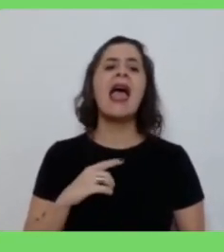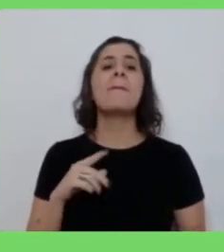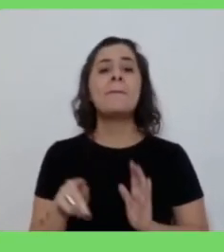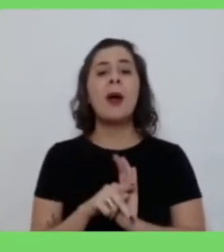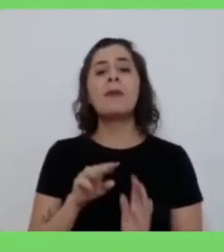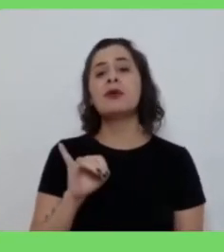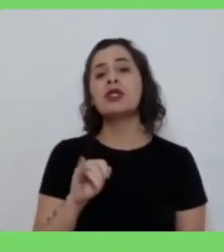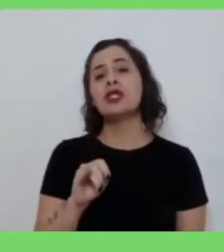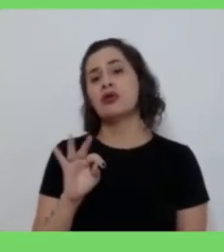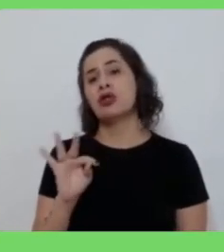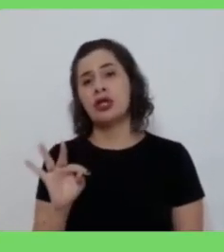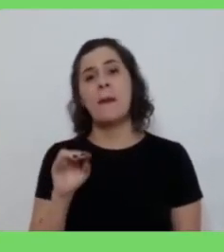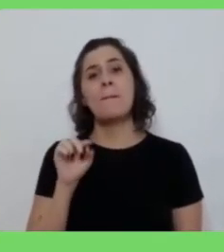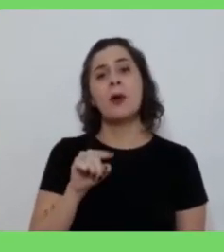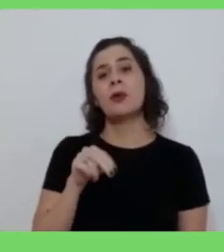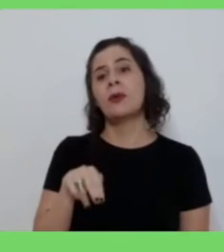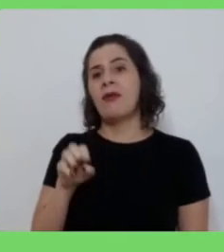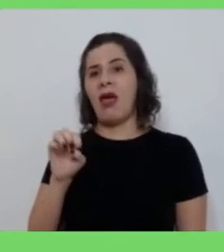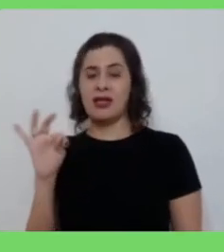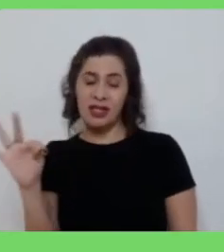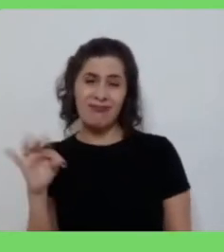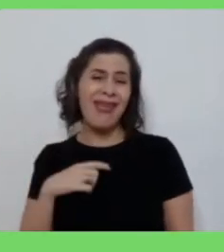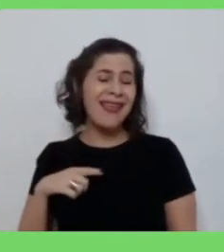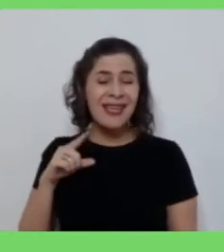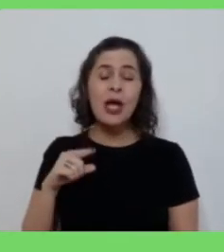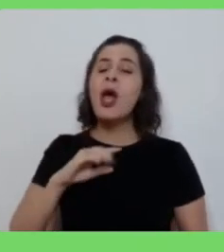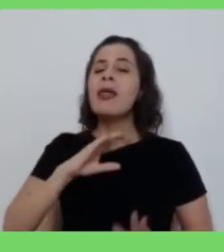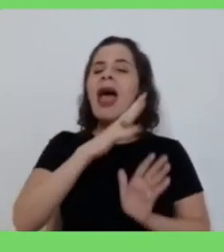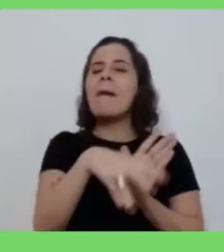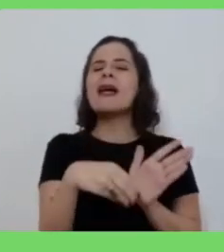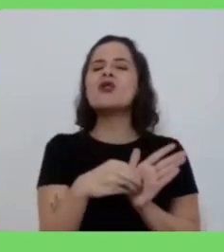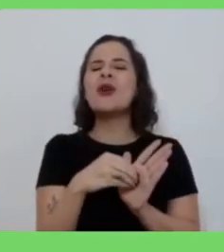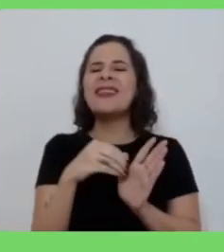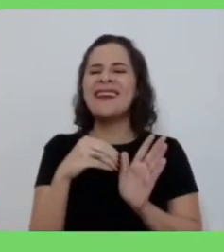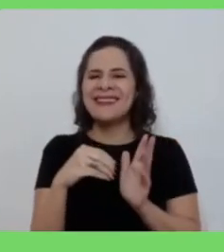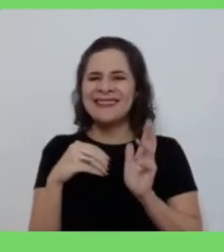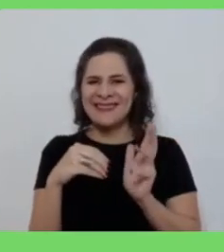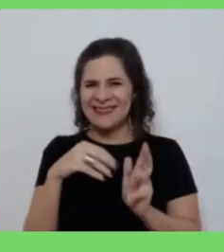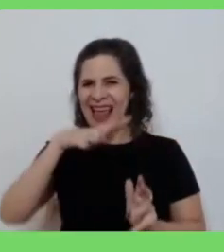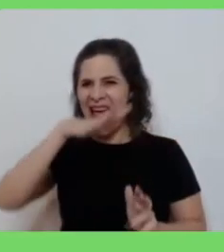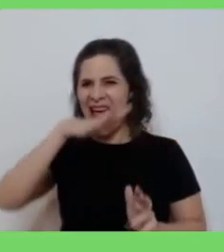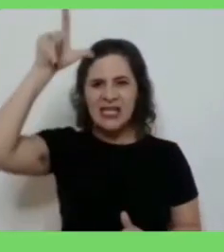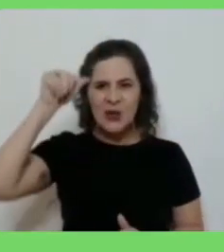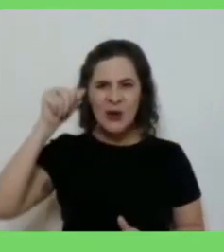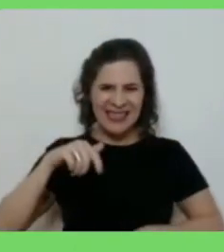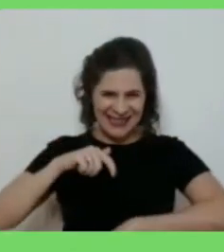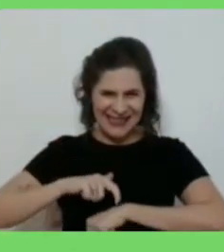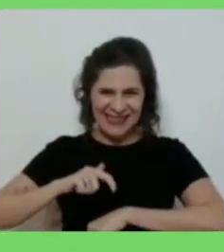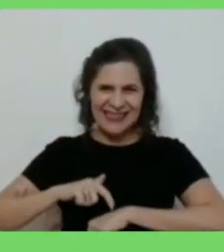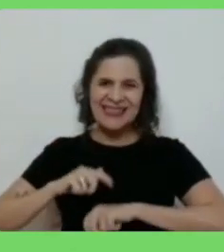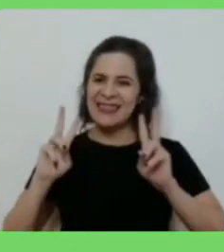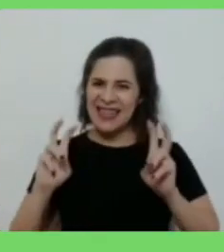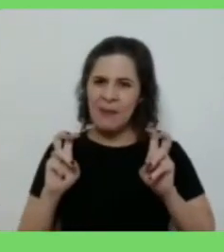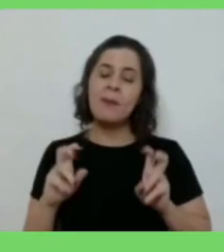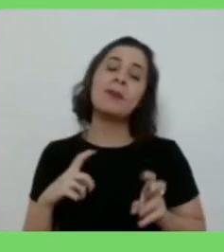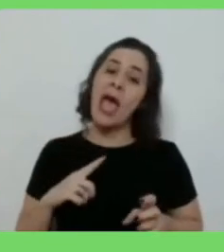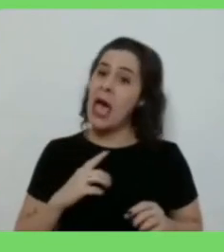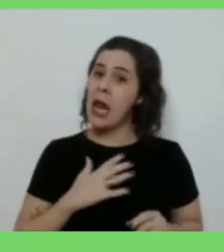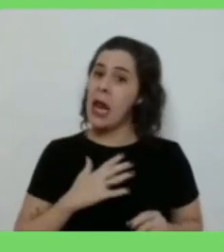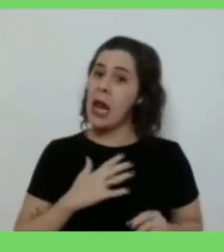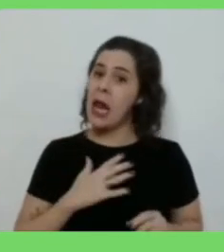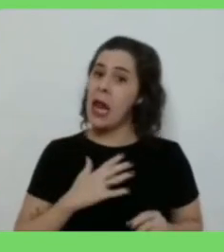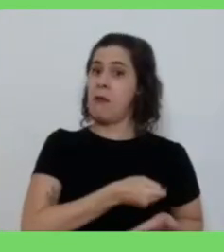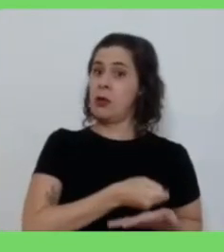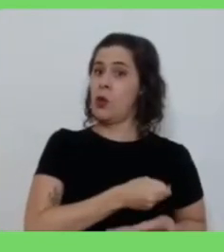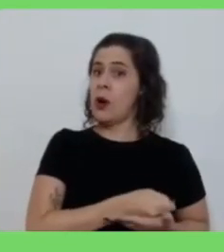jogo chamado Amazônia foi um jogo Pioneiro ali eh no momento em que a gente vivia so ditadura militar existia reserva de